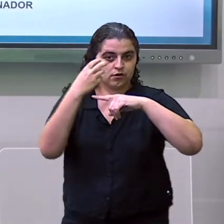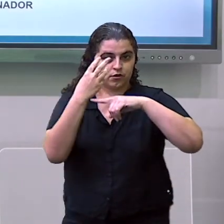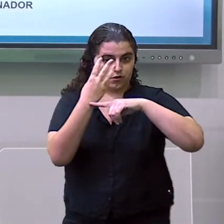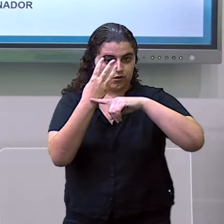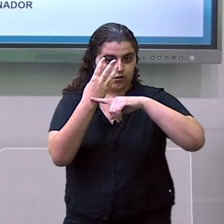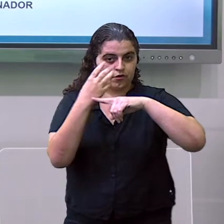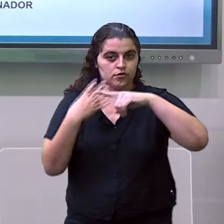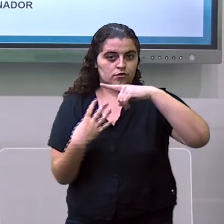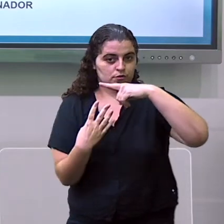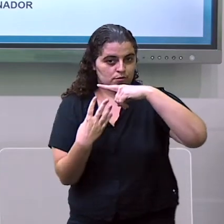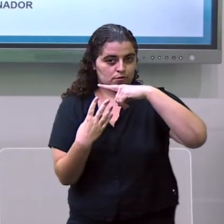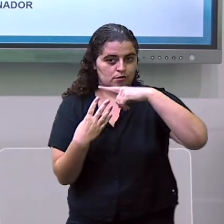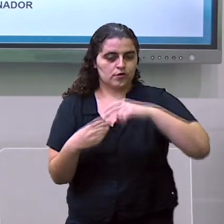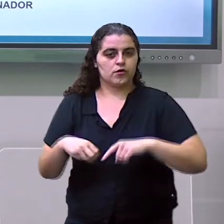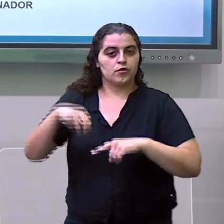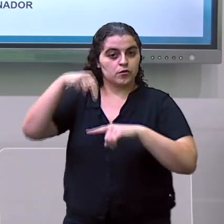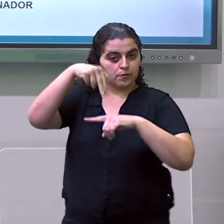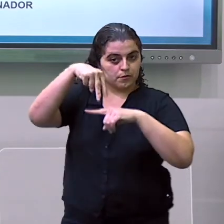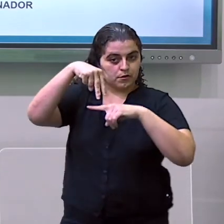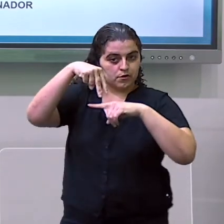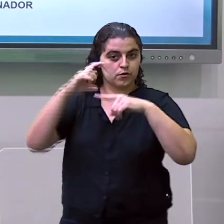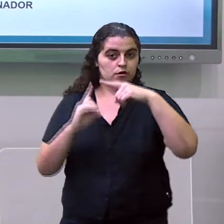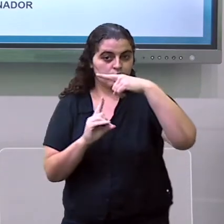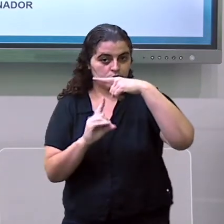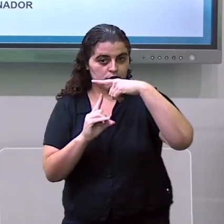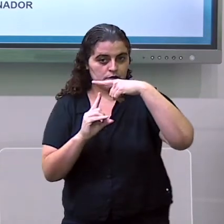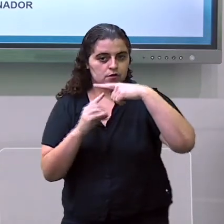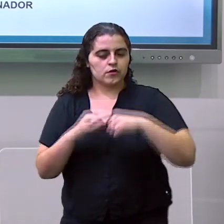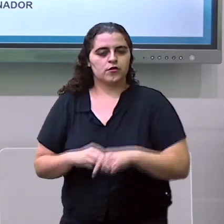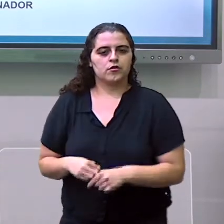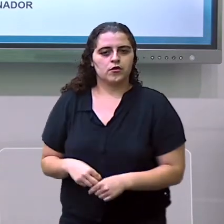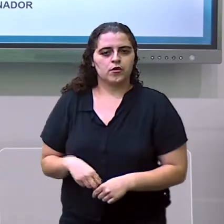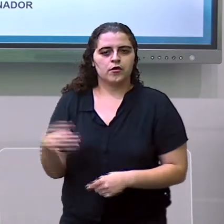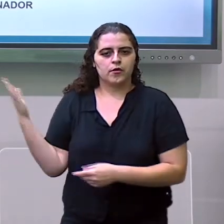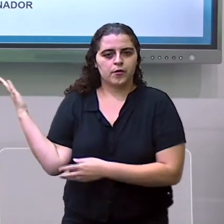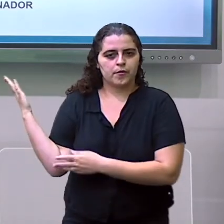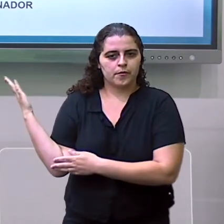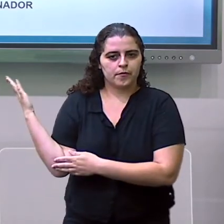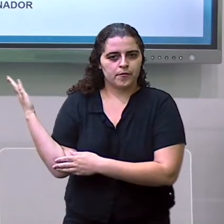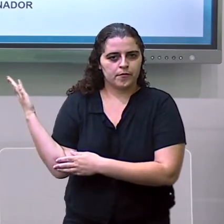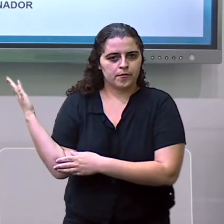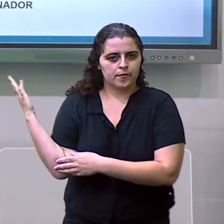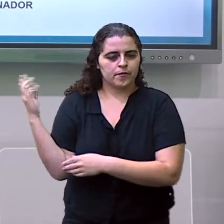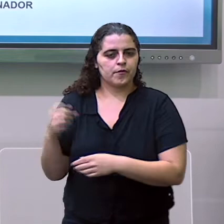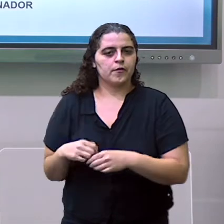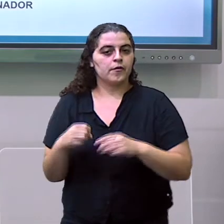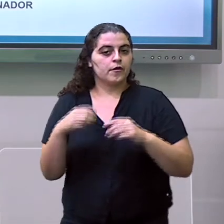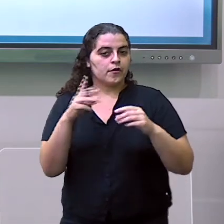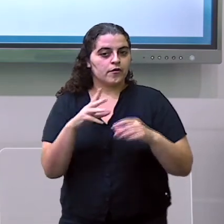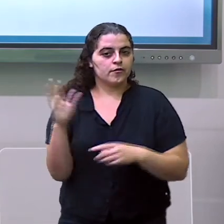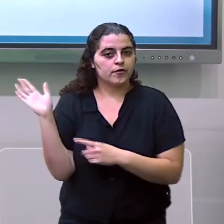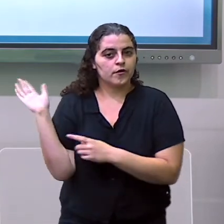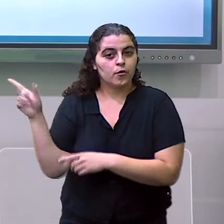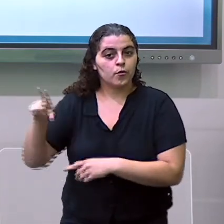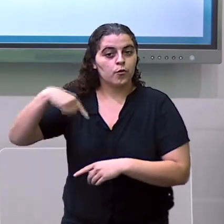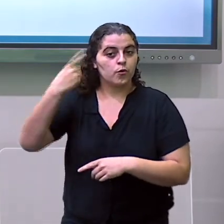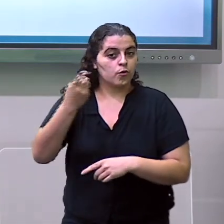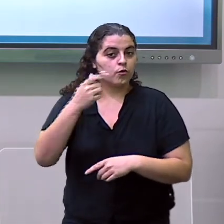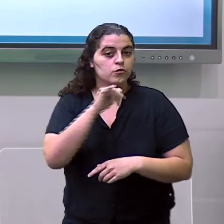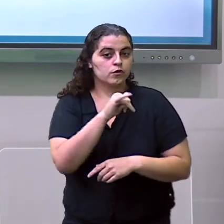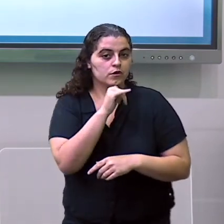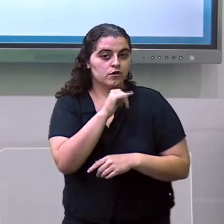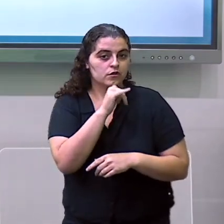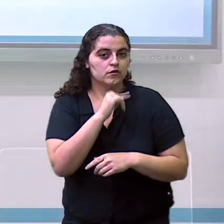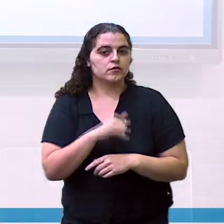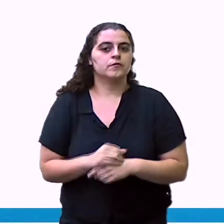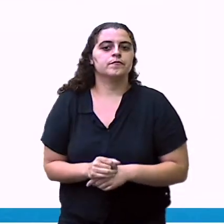numerador, o que é o denominador e essa quantidade de frações que fazemos em determinadas figuras. Vamos pegar